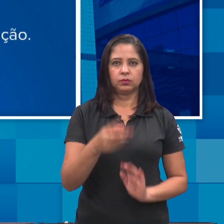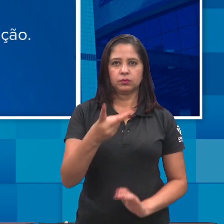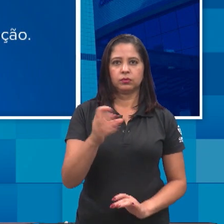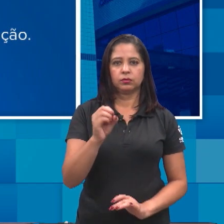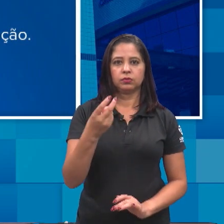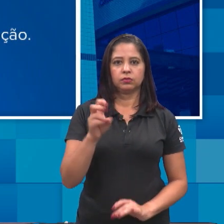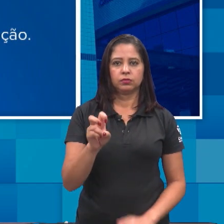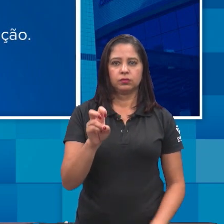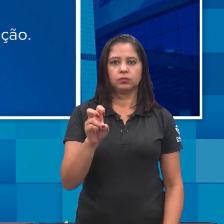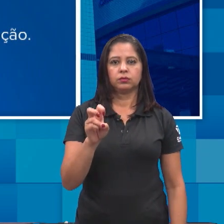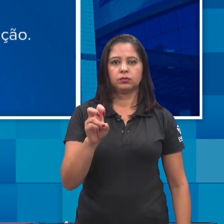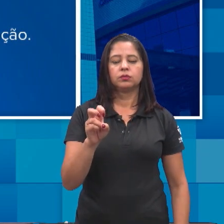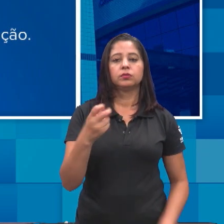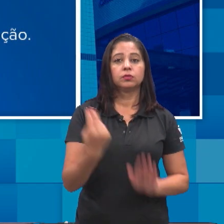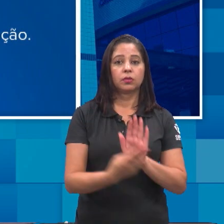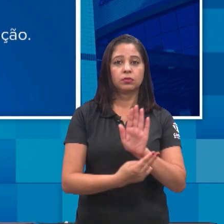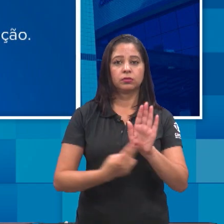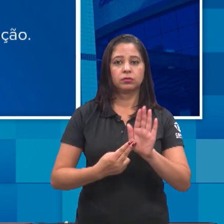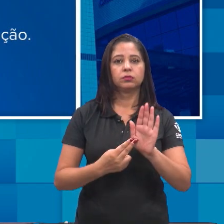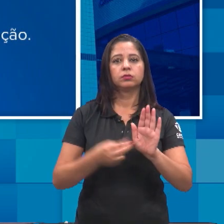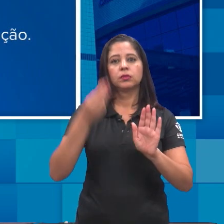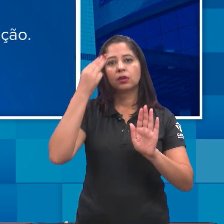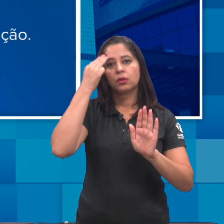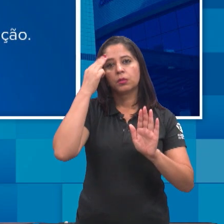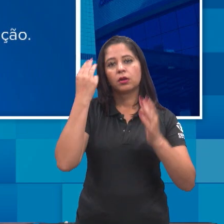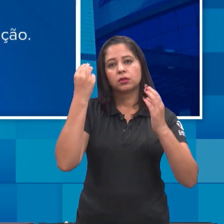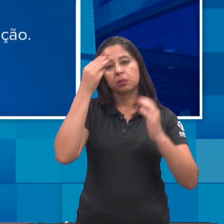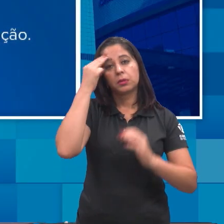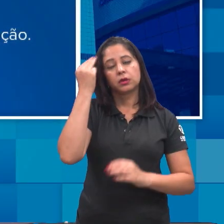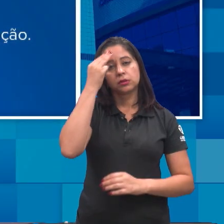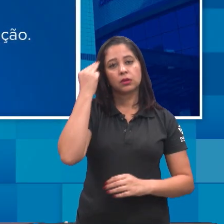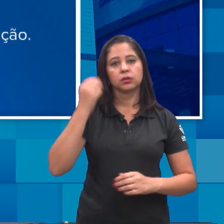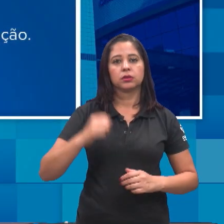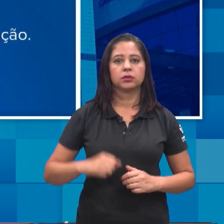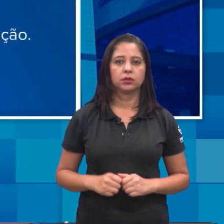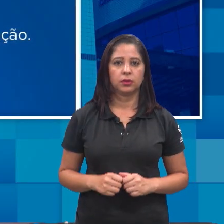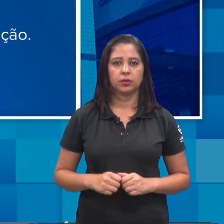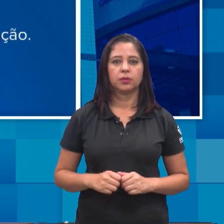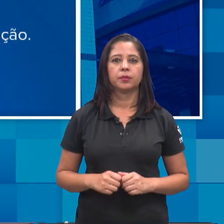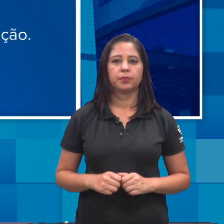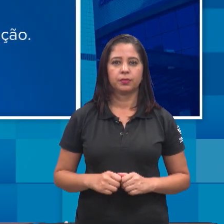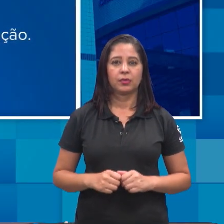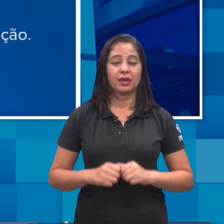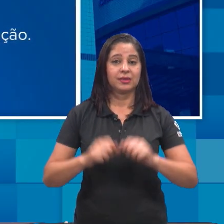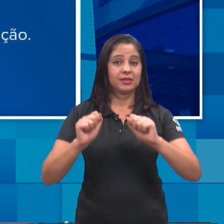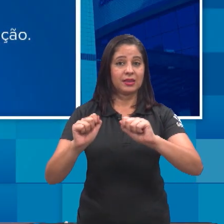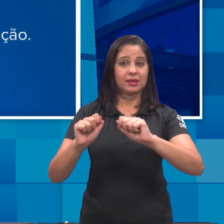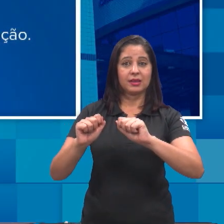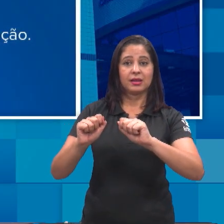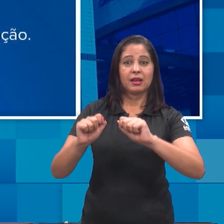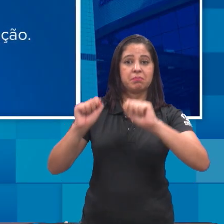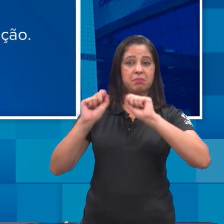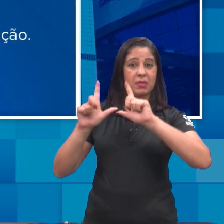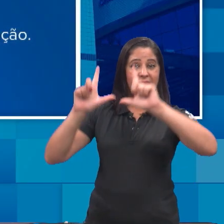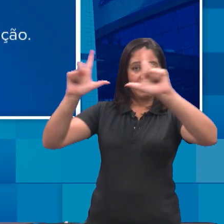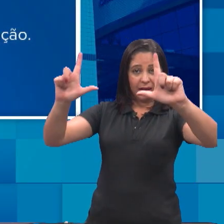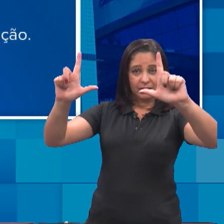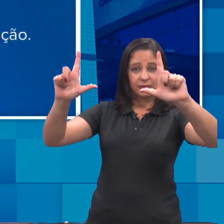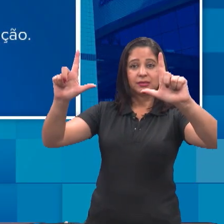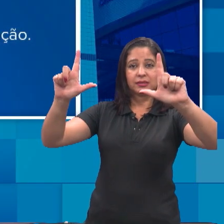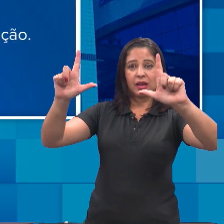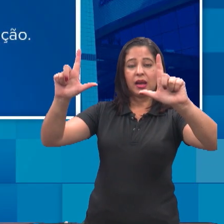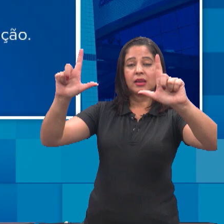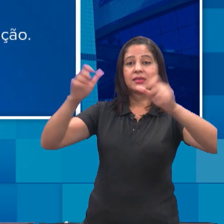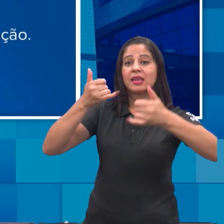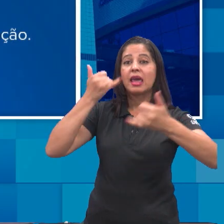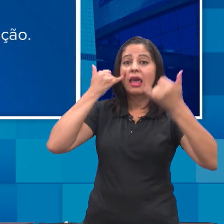138/2025, autoria vereador Marcelo Garcia. Determina a fixação de placa, cartaz ou